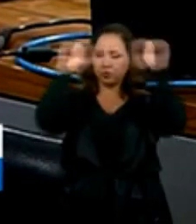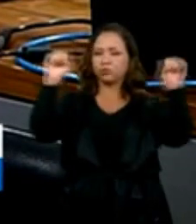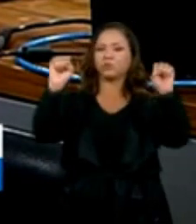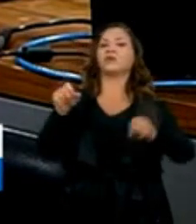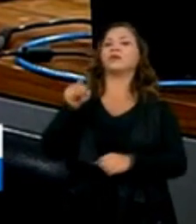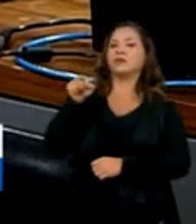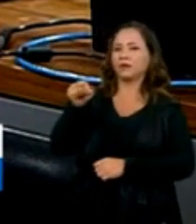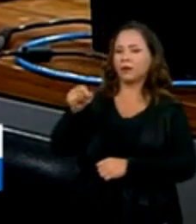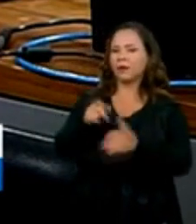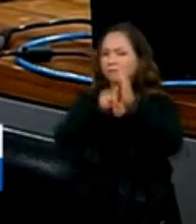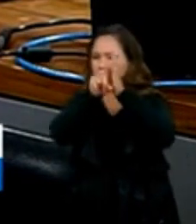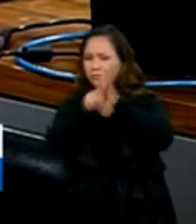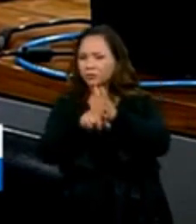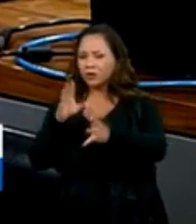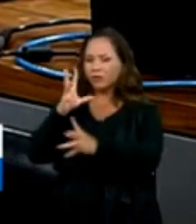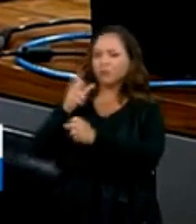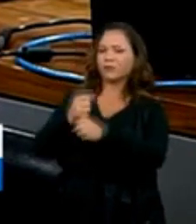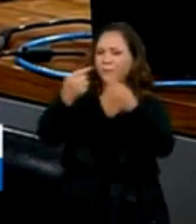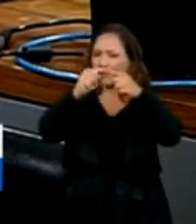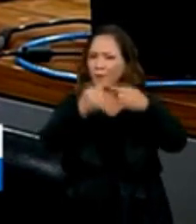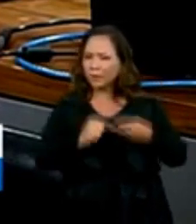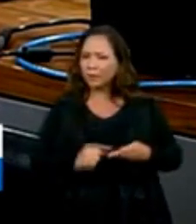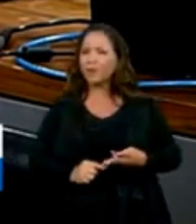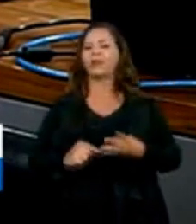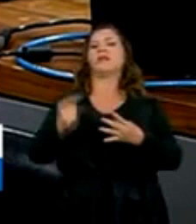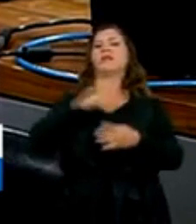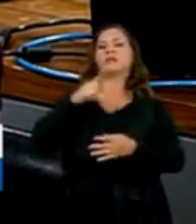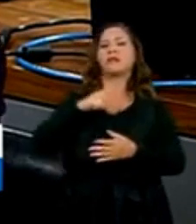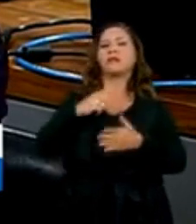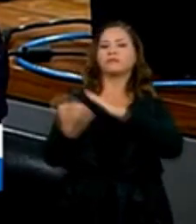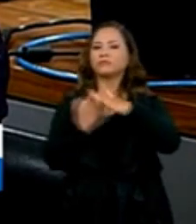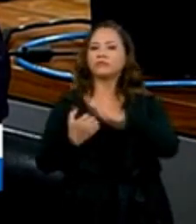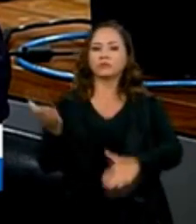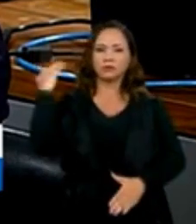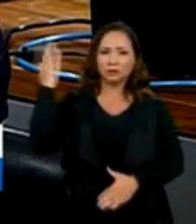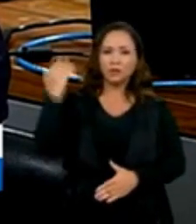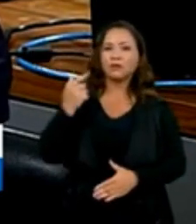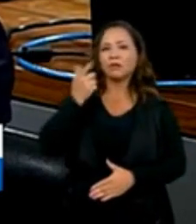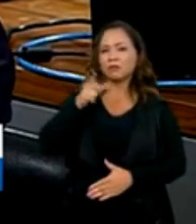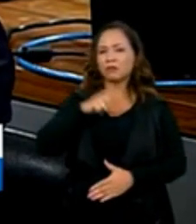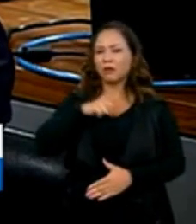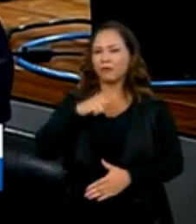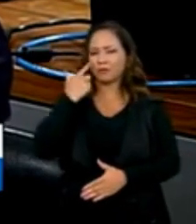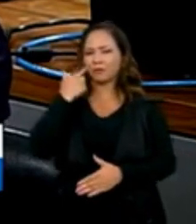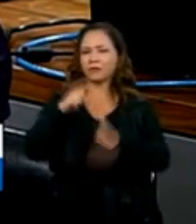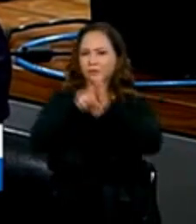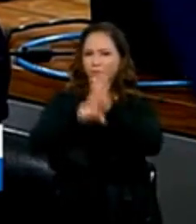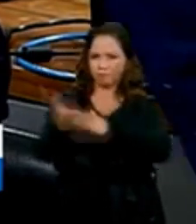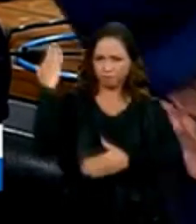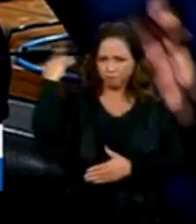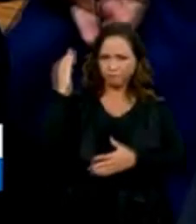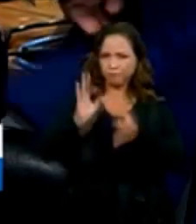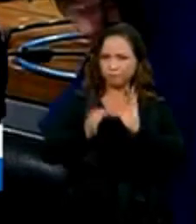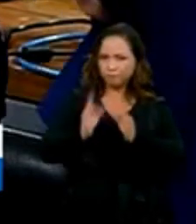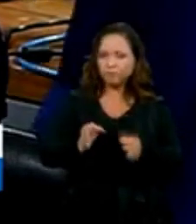do amplo direito de defesa, do devido processo legal. Para mim, só existe um lado. O outro é